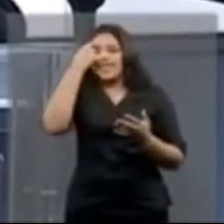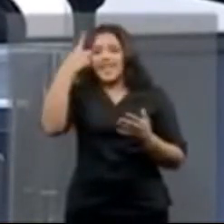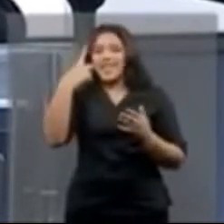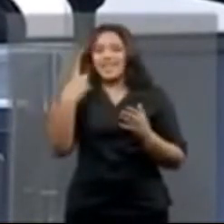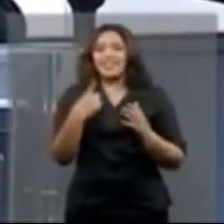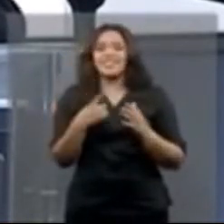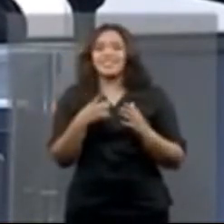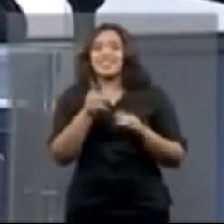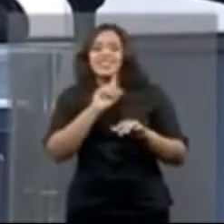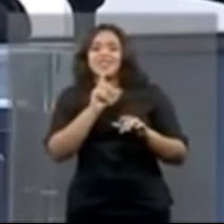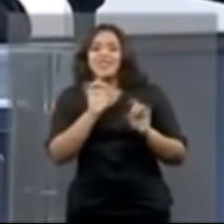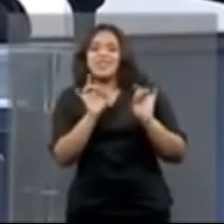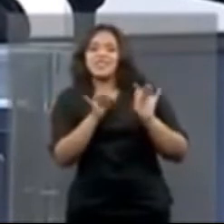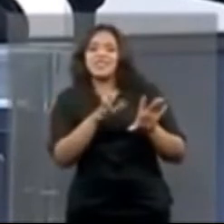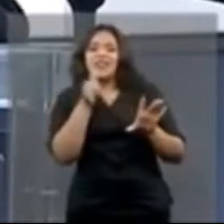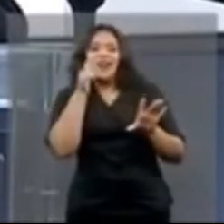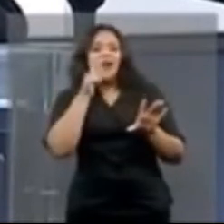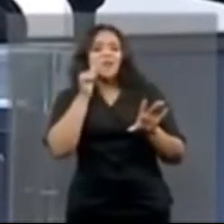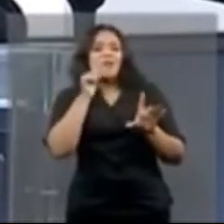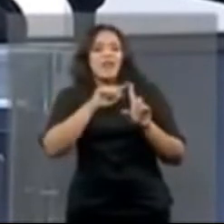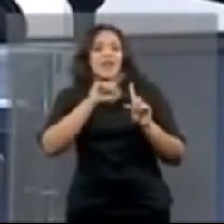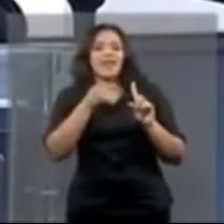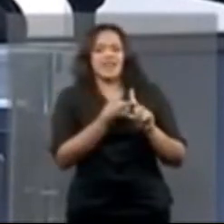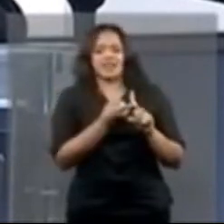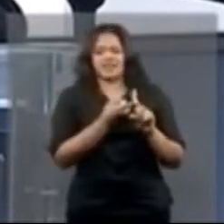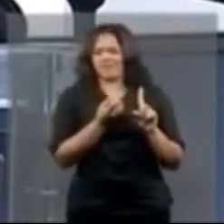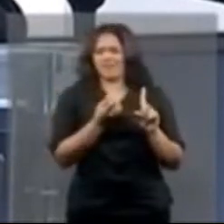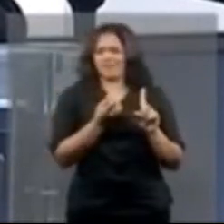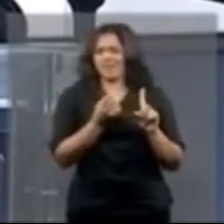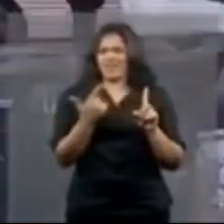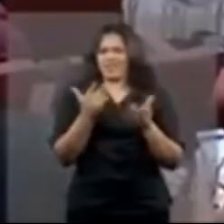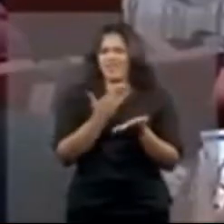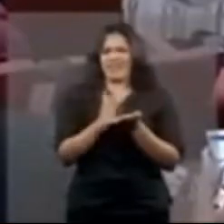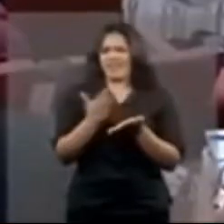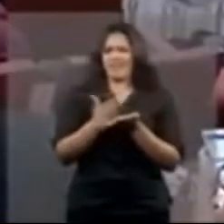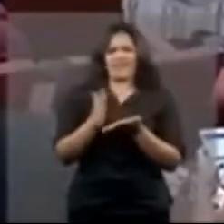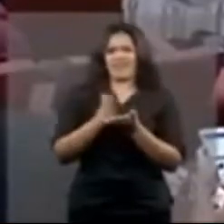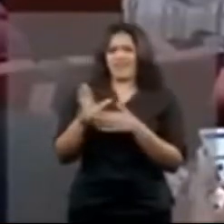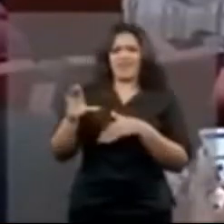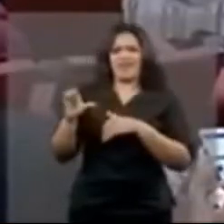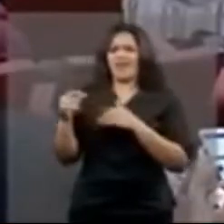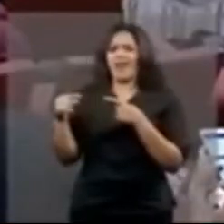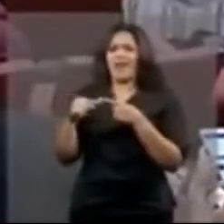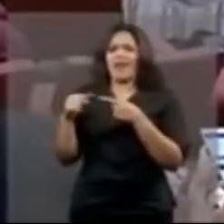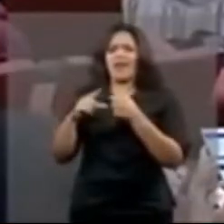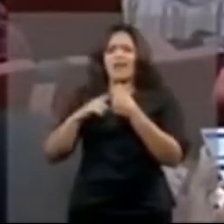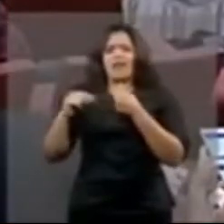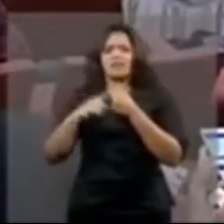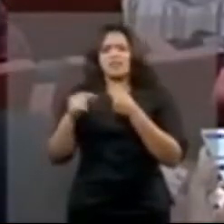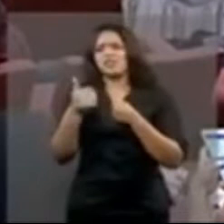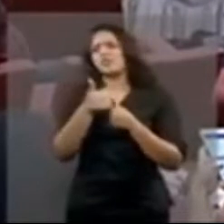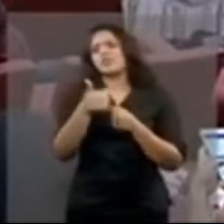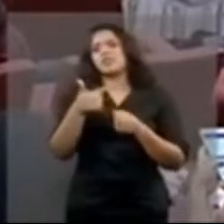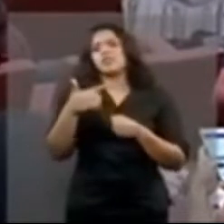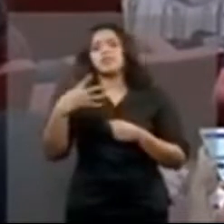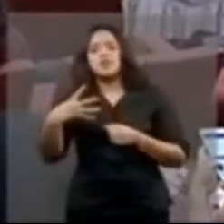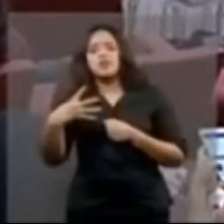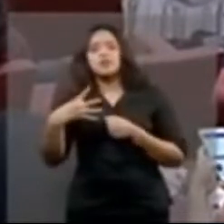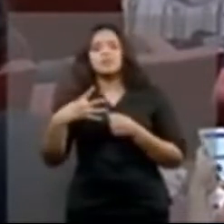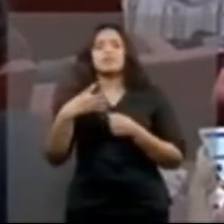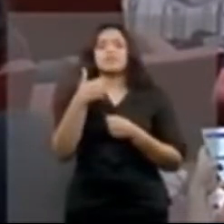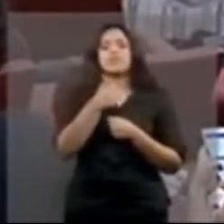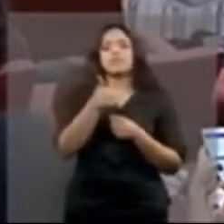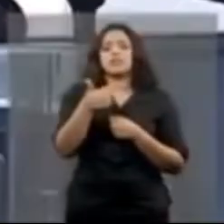mulheres. Isso, excelentíssima ministra, não tem nada a ver com os artigos 124 e 126 do Código